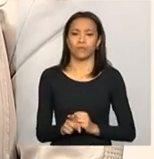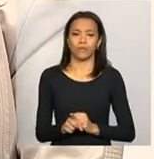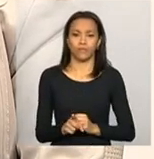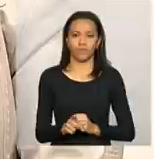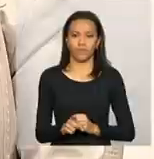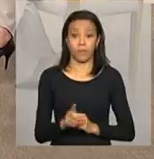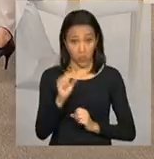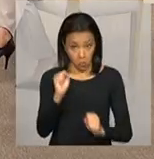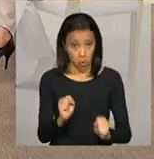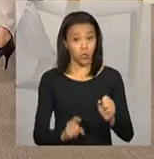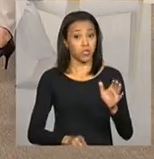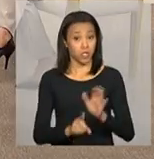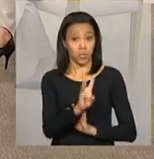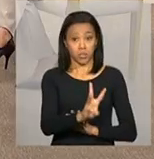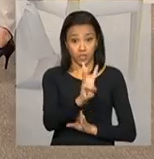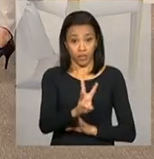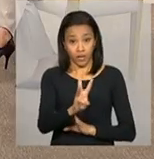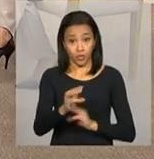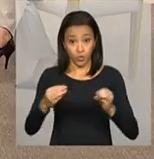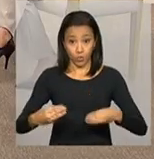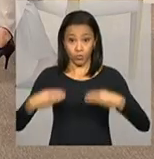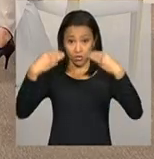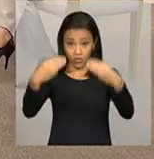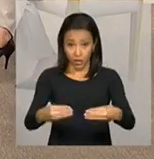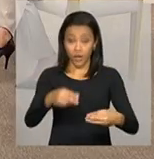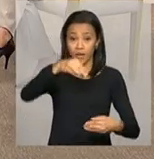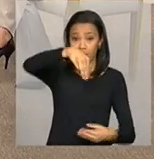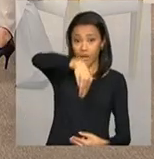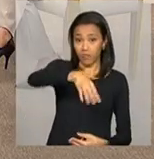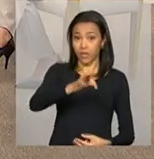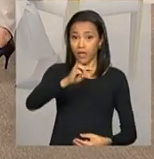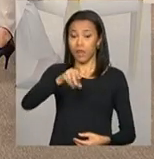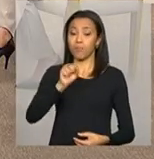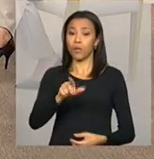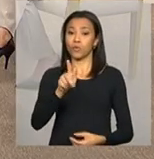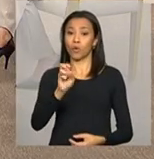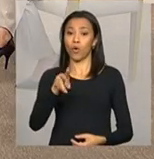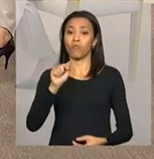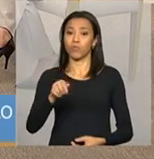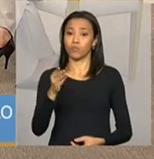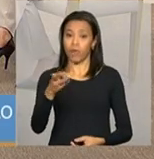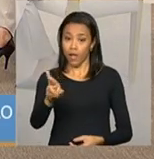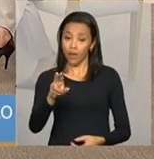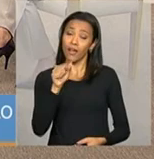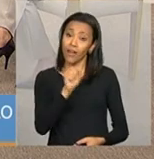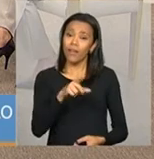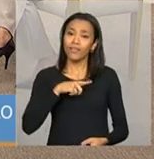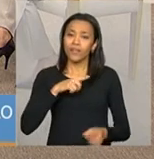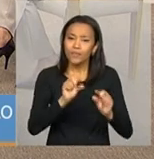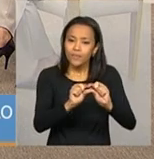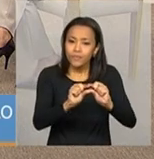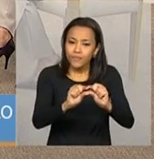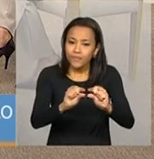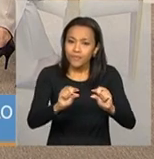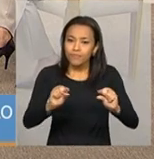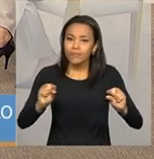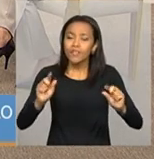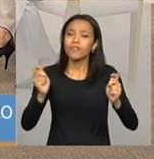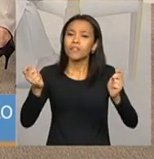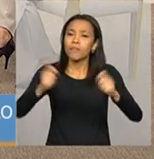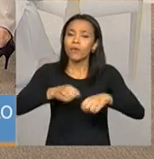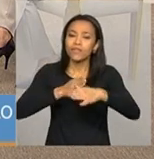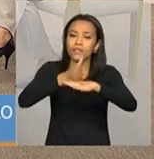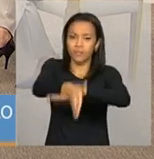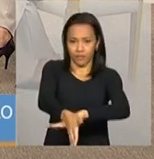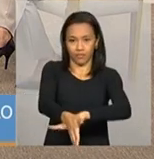poderia entrar no site do Ministério do Trabalho e Emprego, que é o mte.gov.br, e lá tem o linkzinho para o sistema MTE Mais